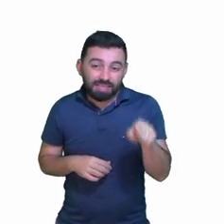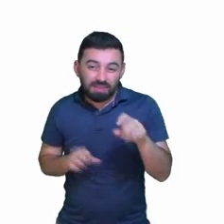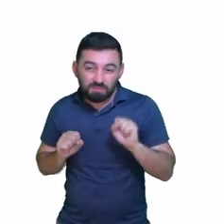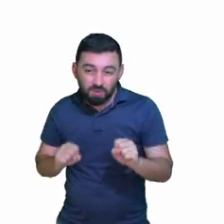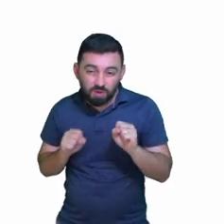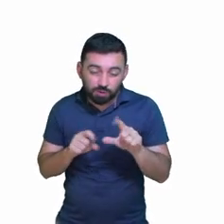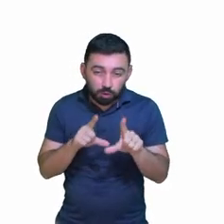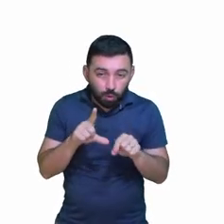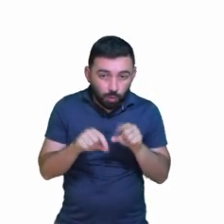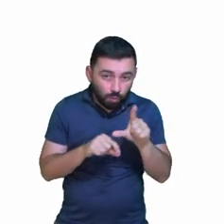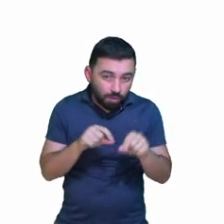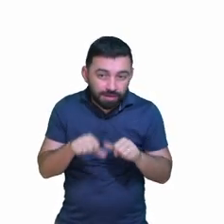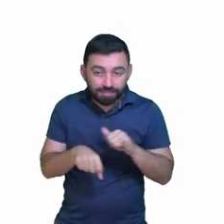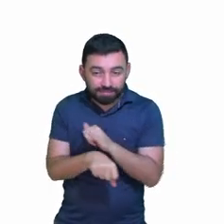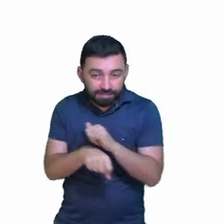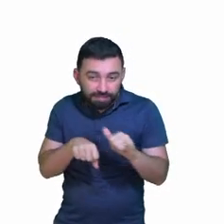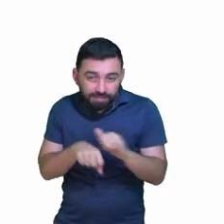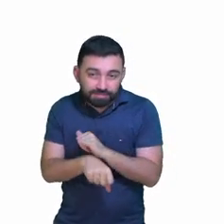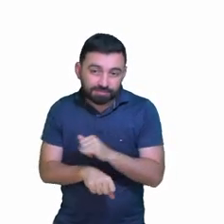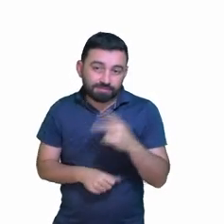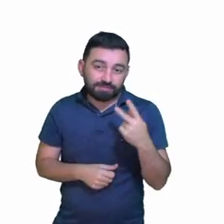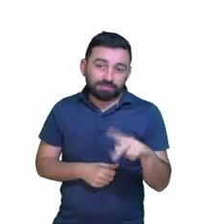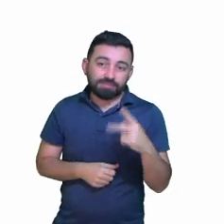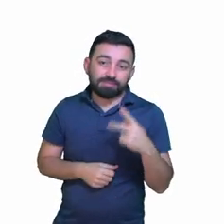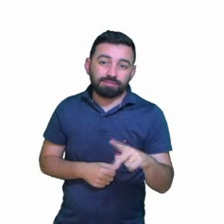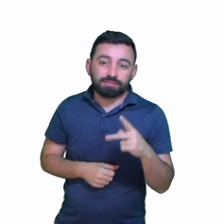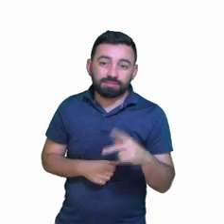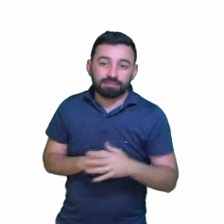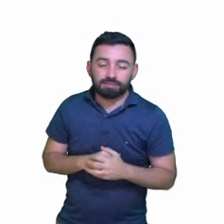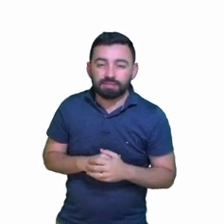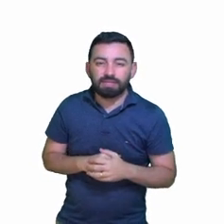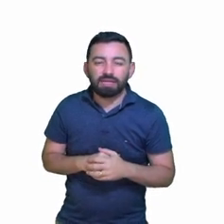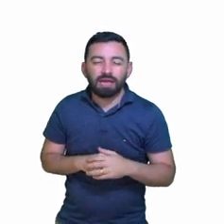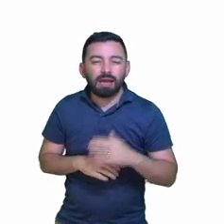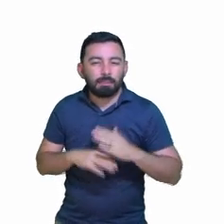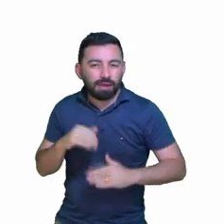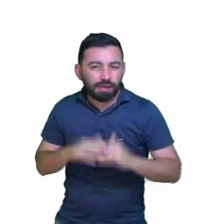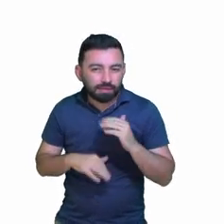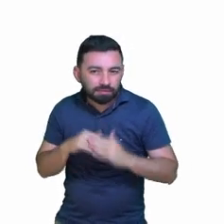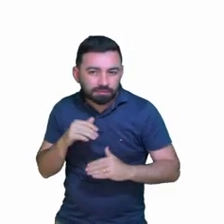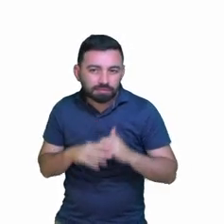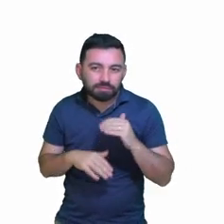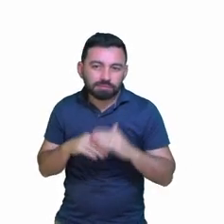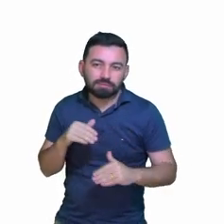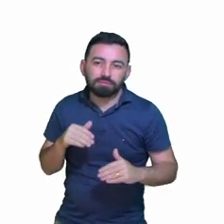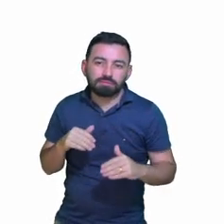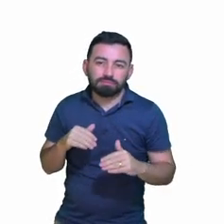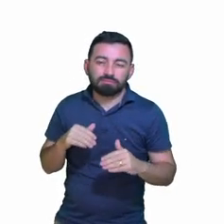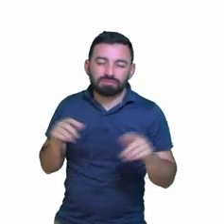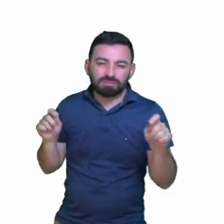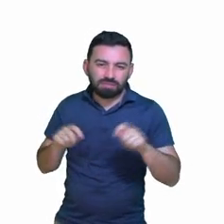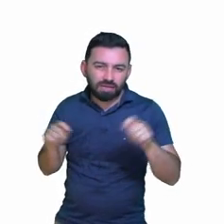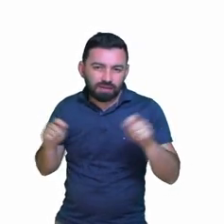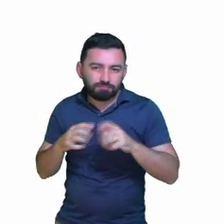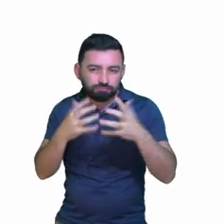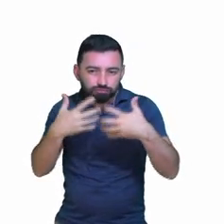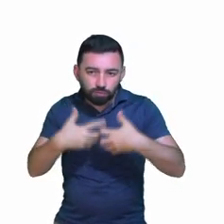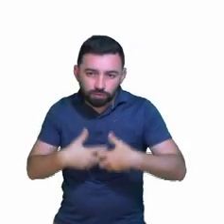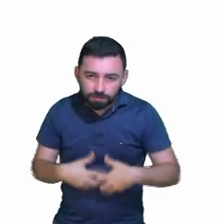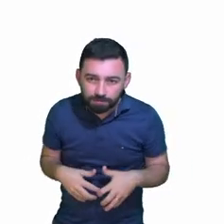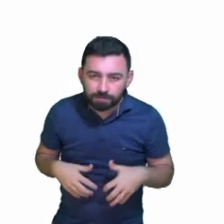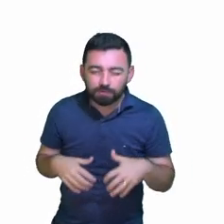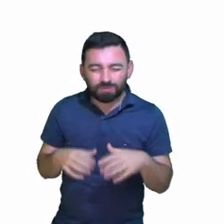dele que ele possa ter a a prática com a teoria funcionando num uma coisa orgânica